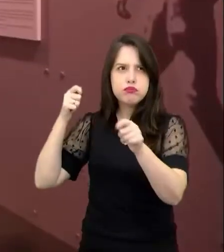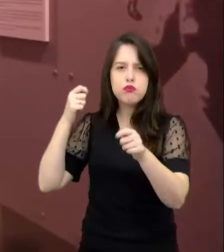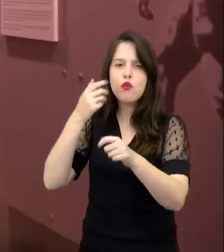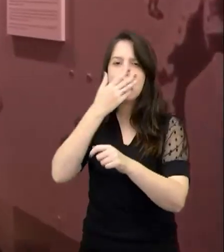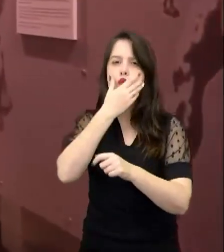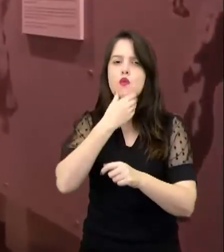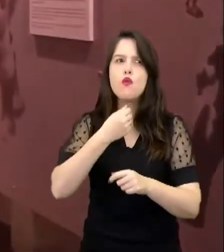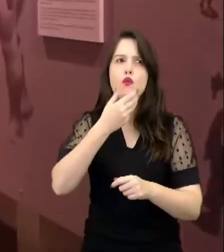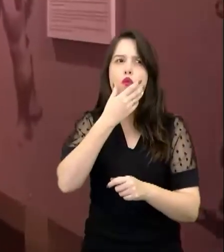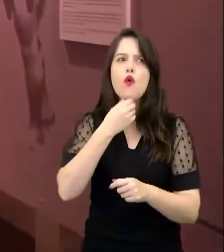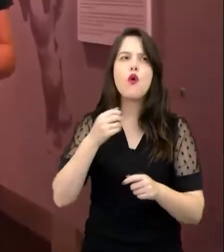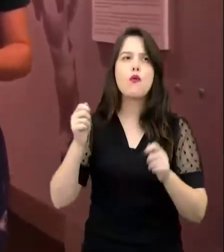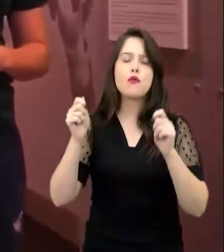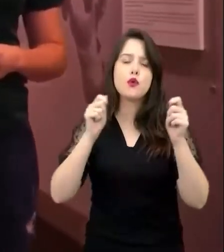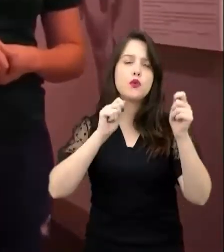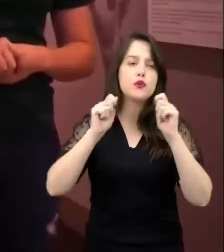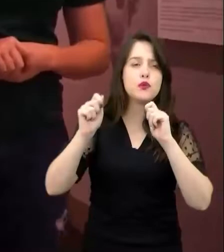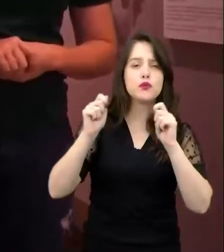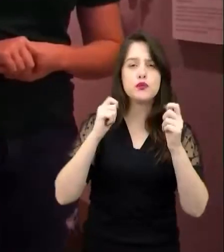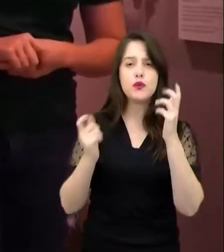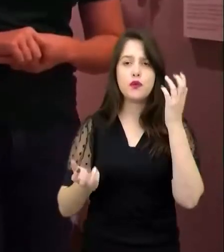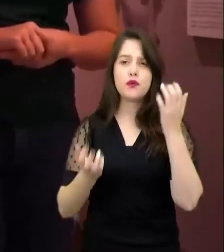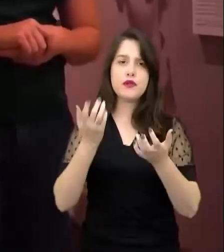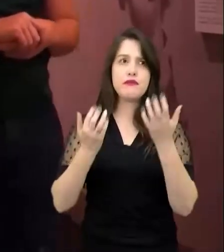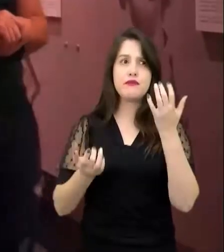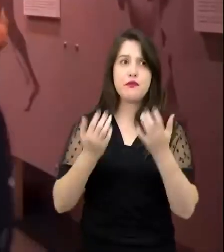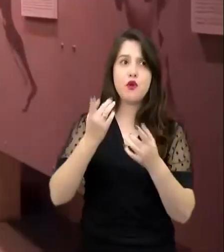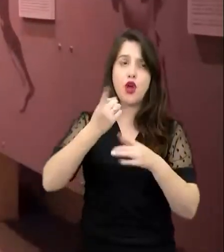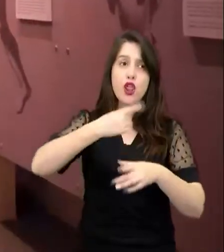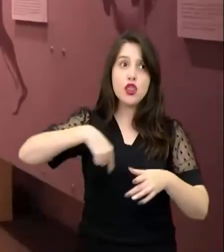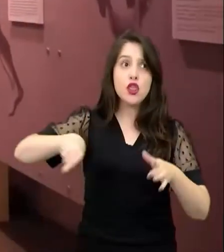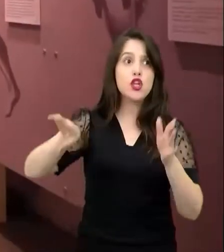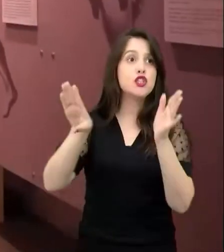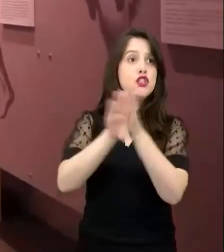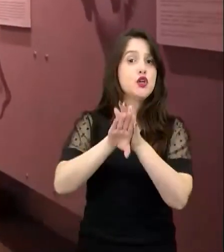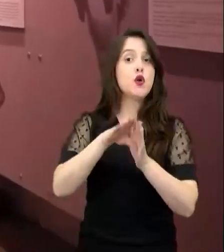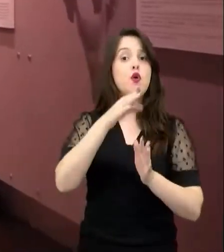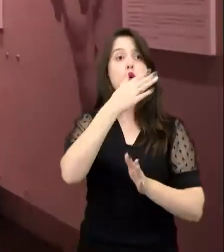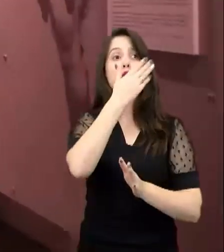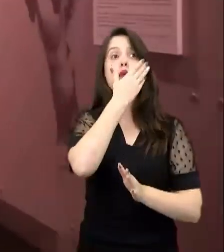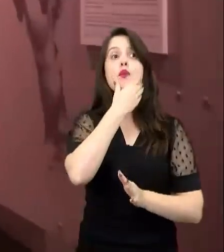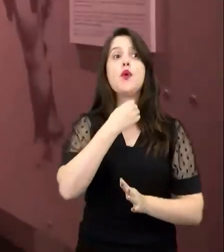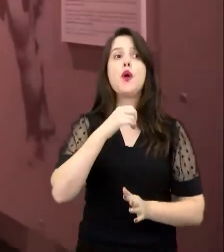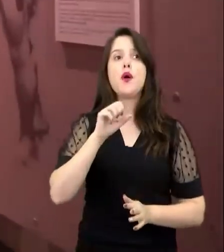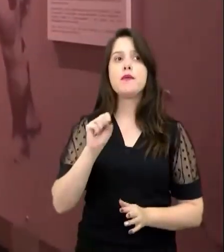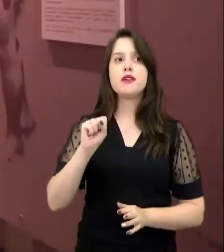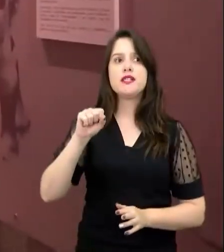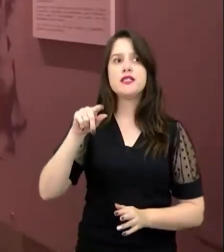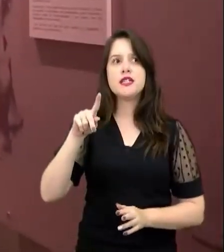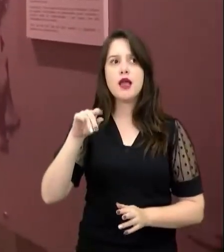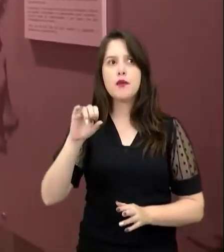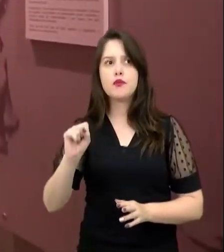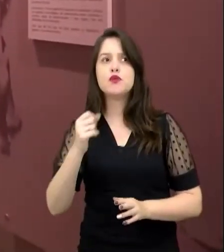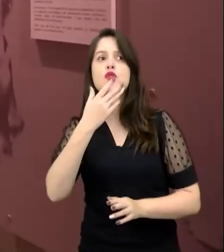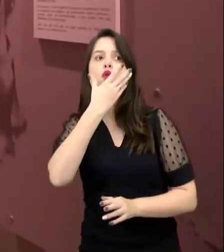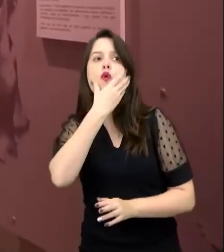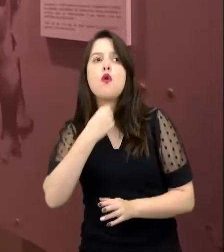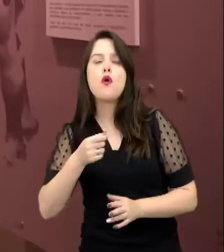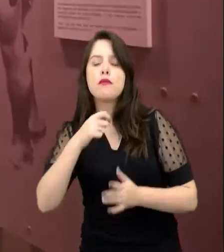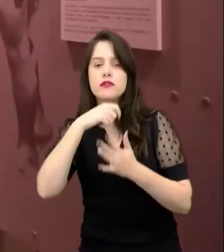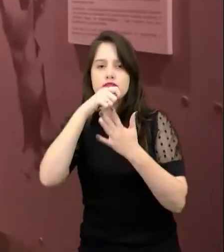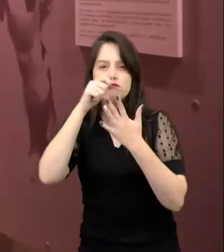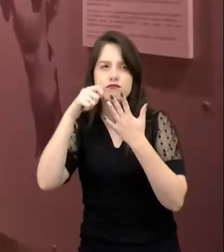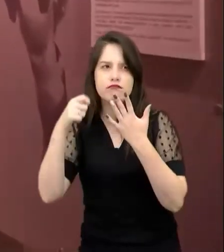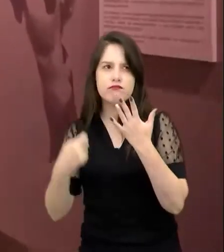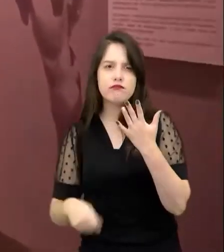questão de controle aí do fogo, né, até a gente chegar no Homo sapiens e antes, né, no Homo neanderthalensis, né, nesse